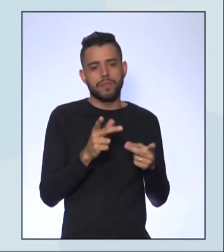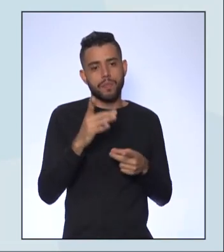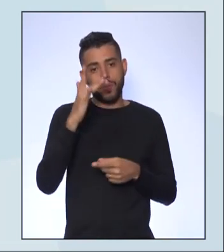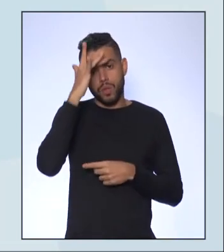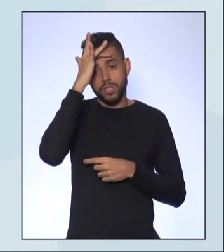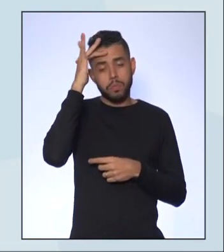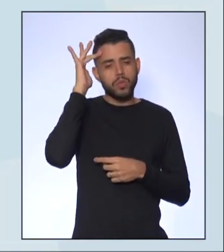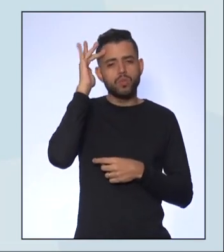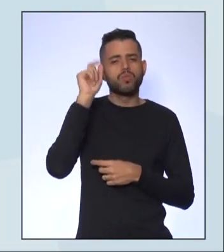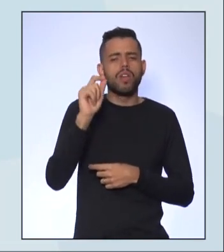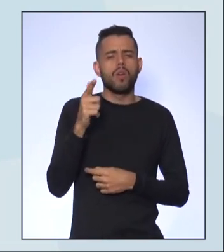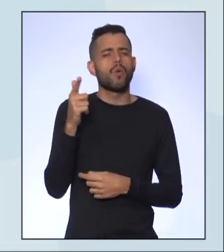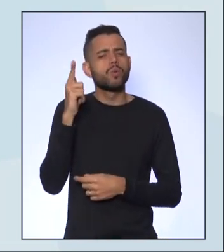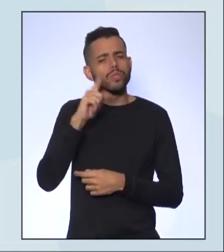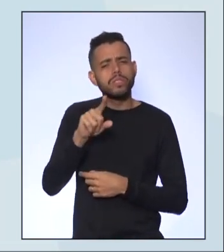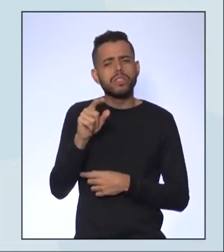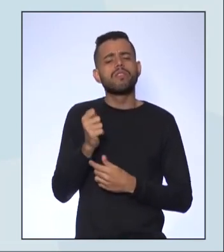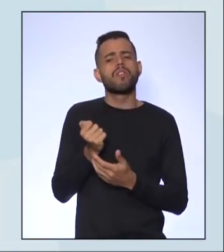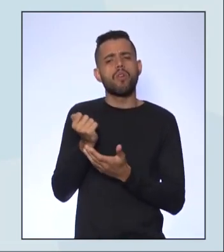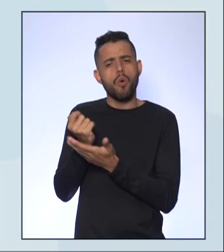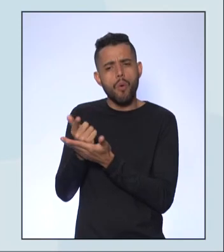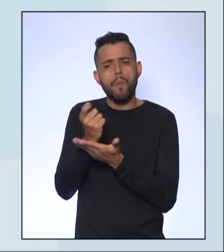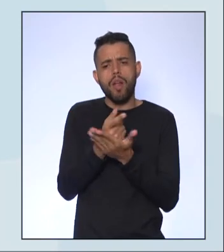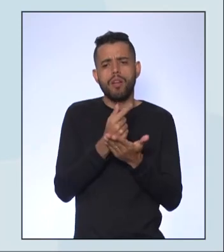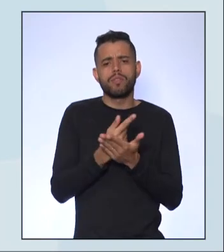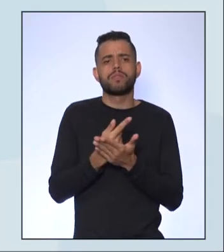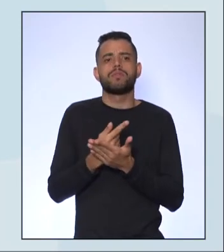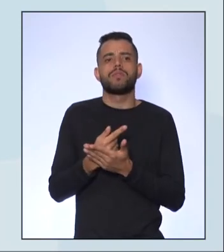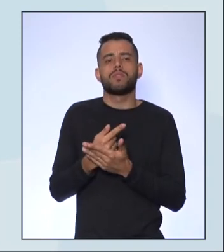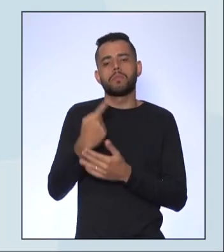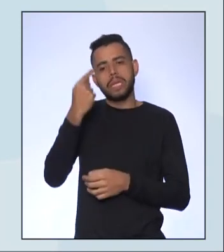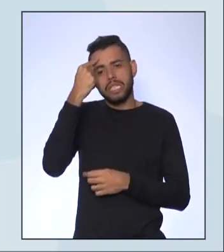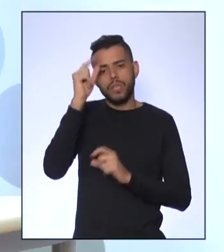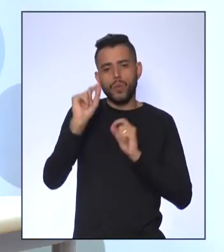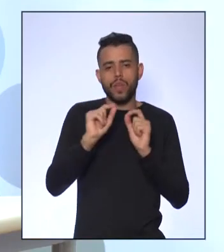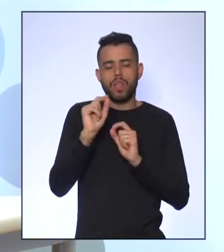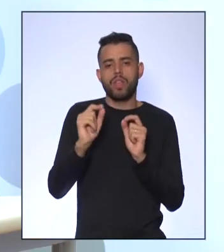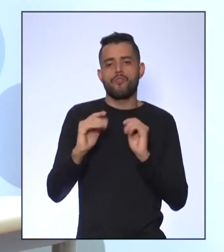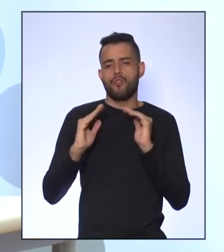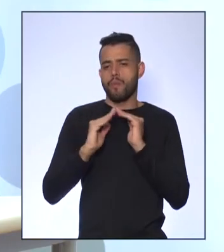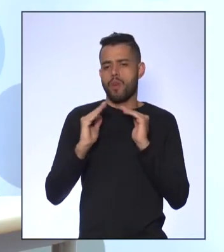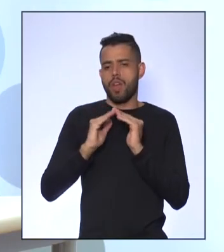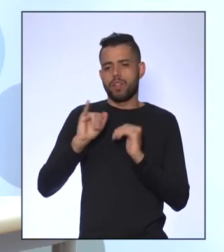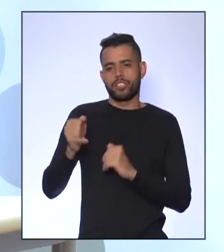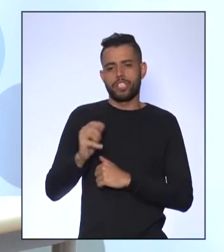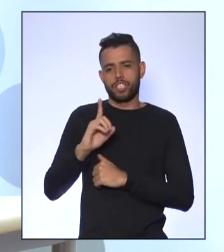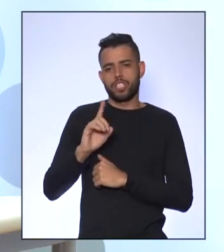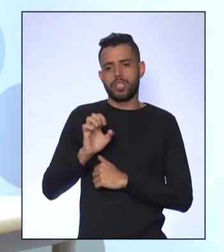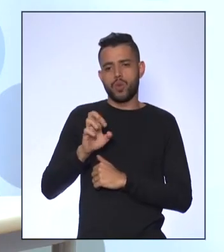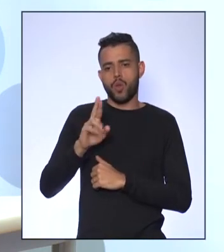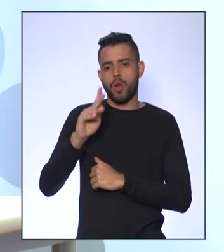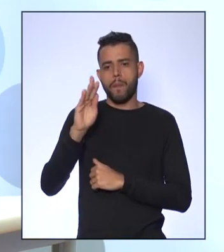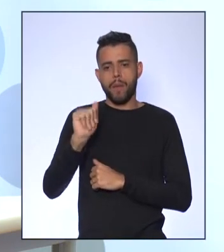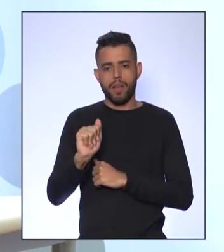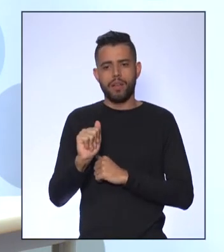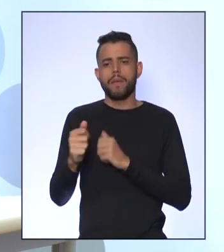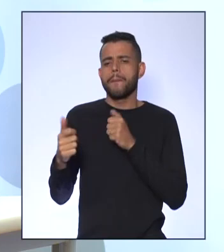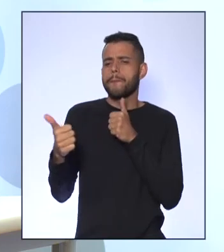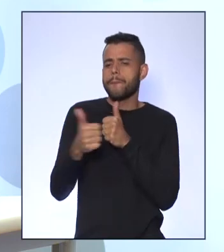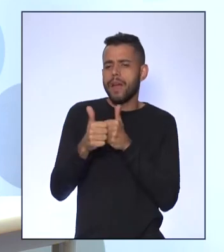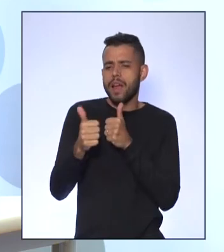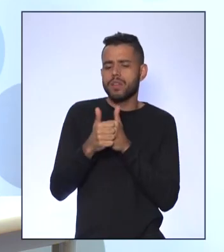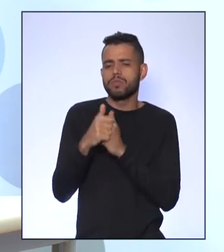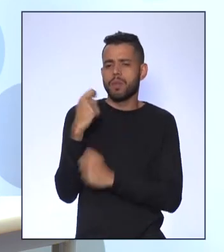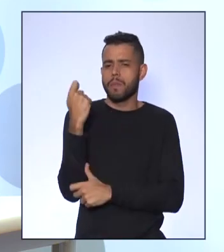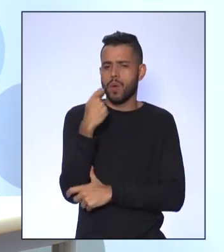abastadas que conseguiam, elas compravam os terrenos pensando nisso, que eu vou morar num Jardim Europa, que fica próximo à Paulista e que ainda